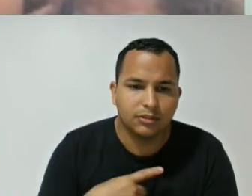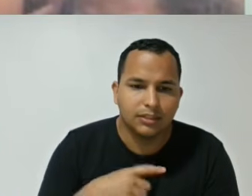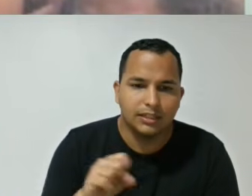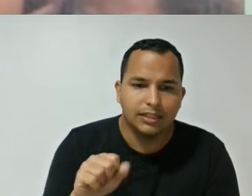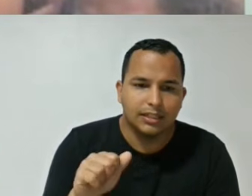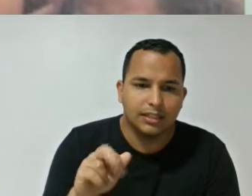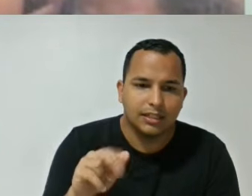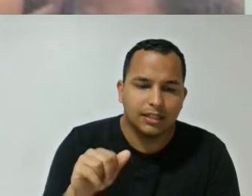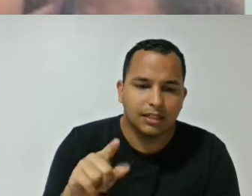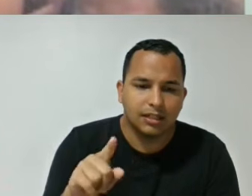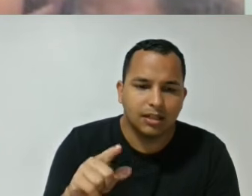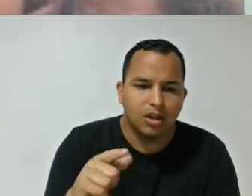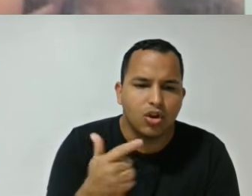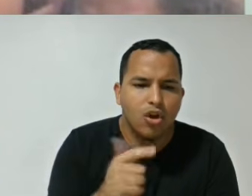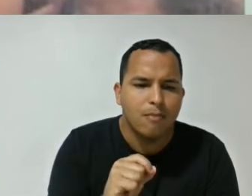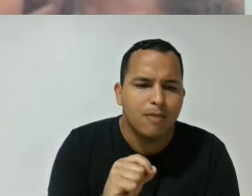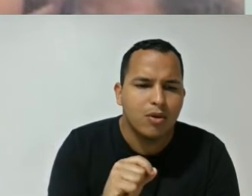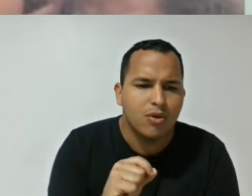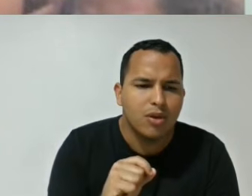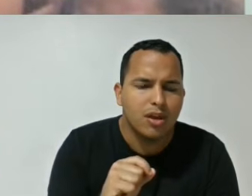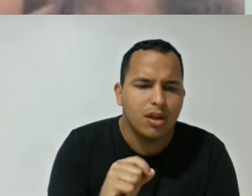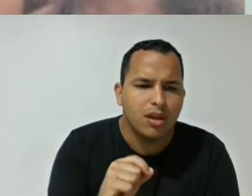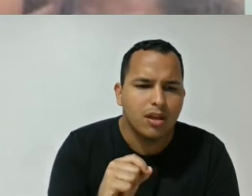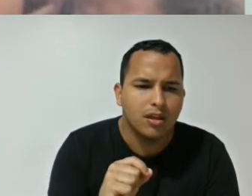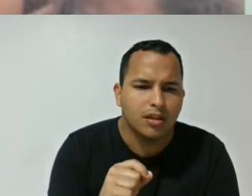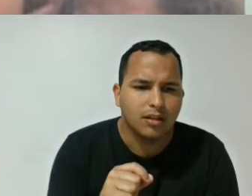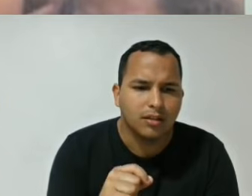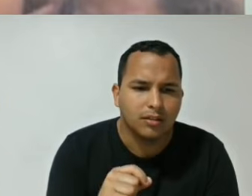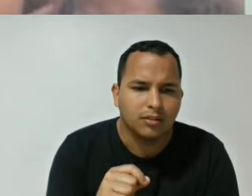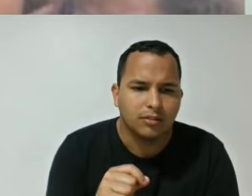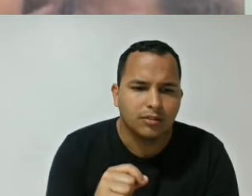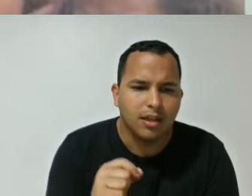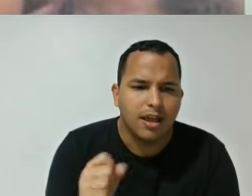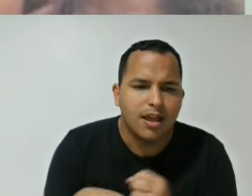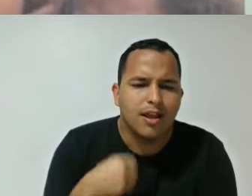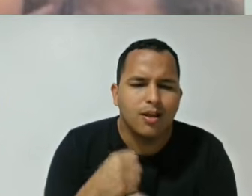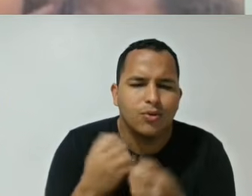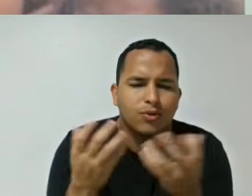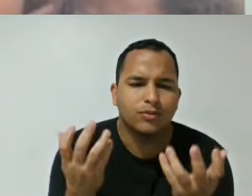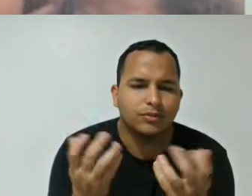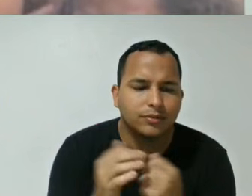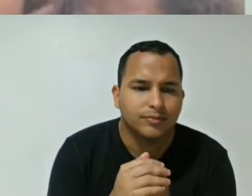e... da brincadeira aqui. Então tinha até projeção, Ah,